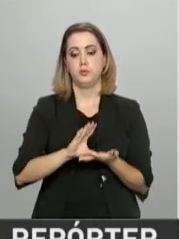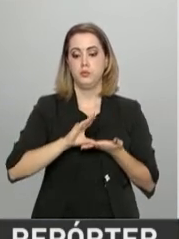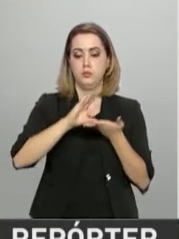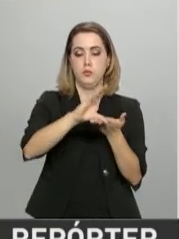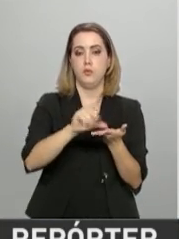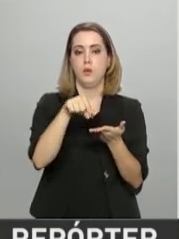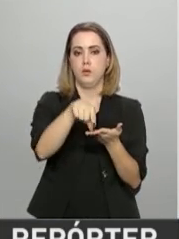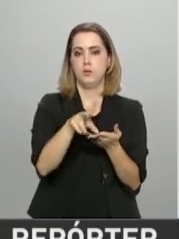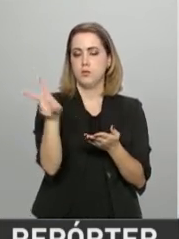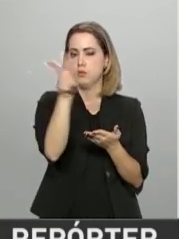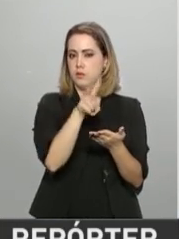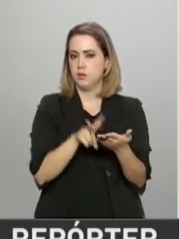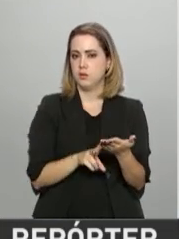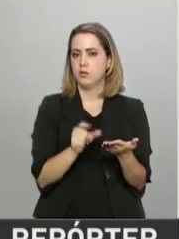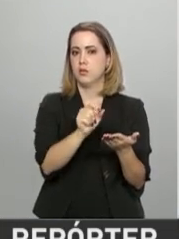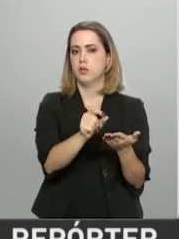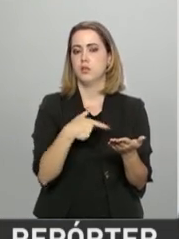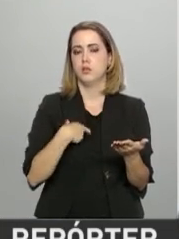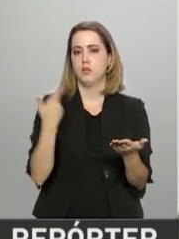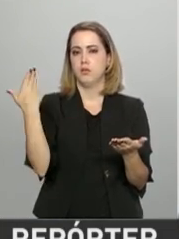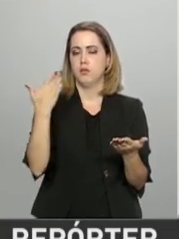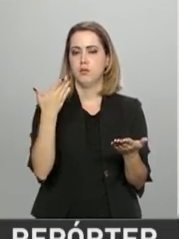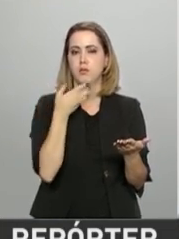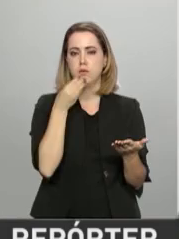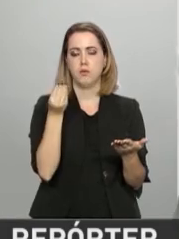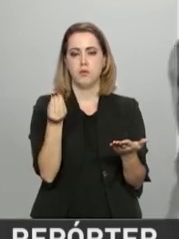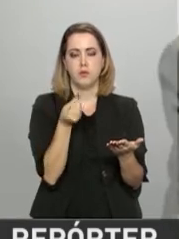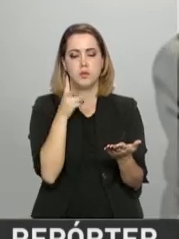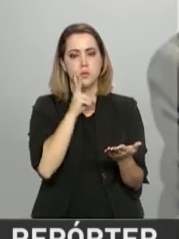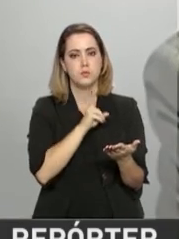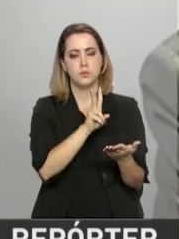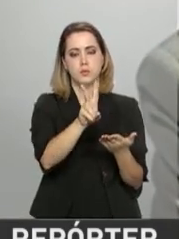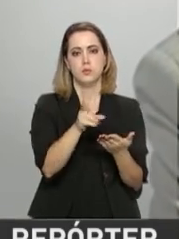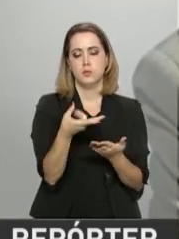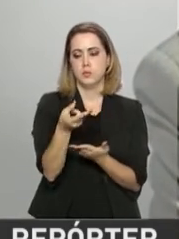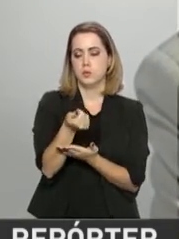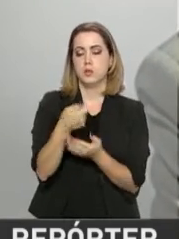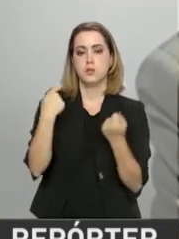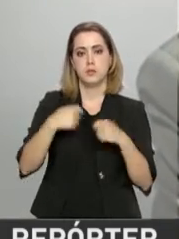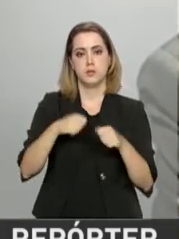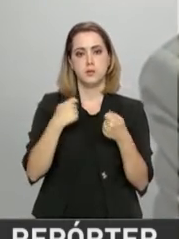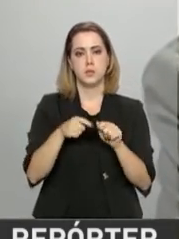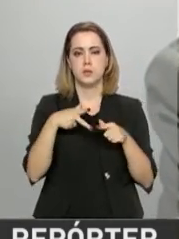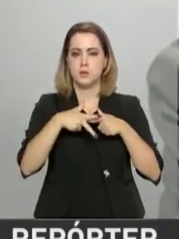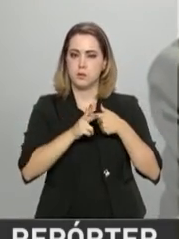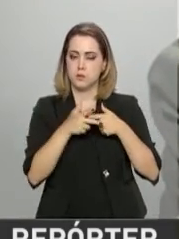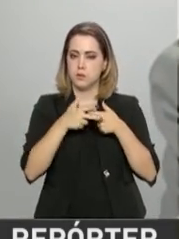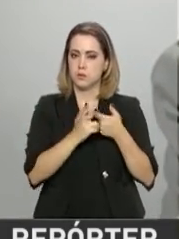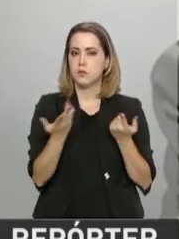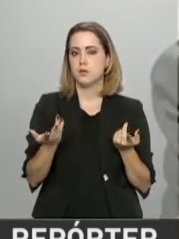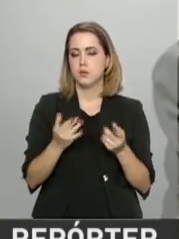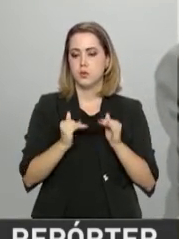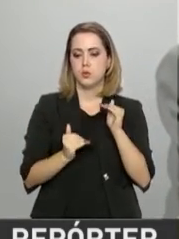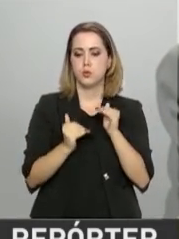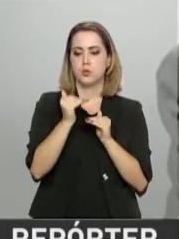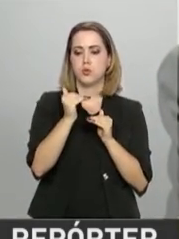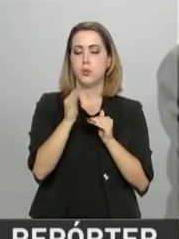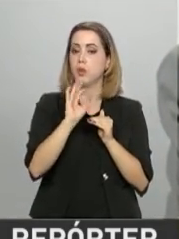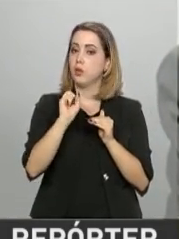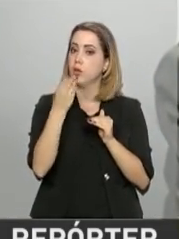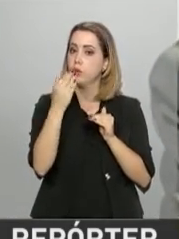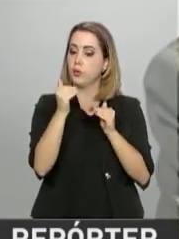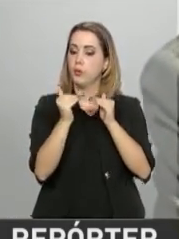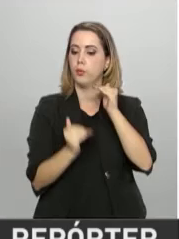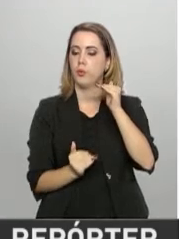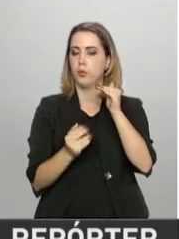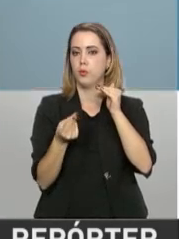das avaliações de mercado e preço se é necessário fazer ajustes aumentando ou